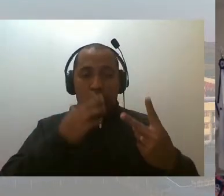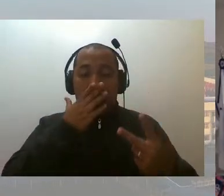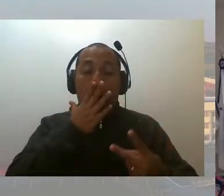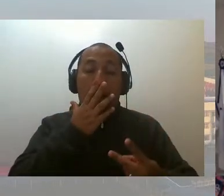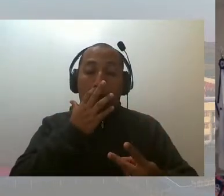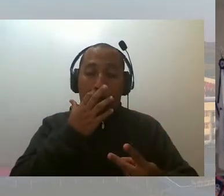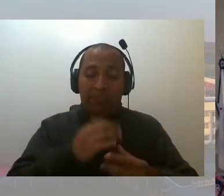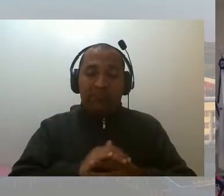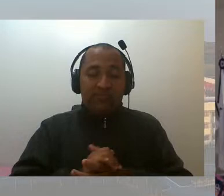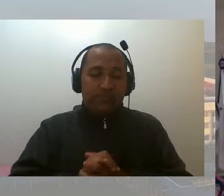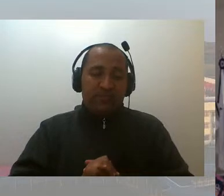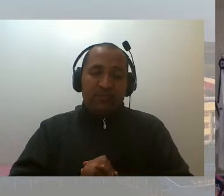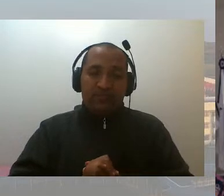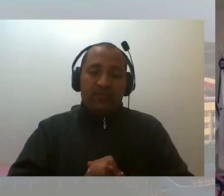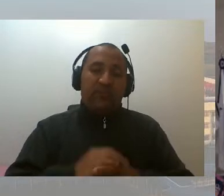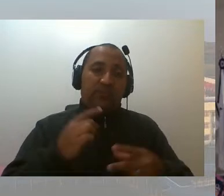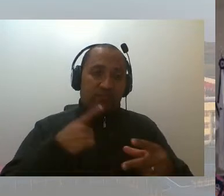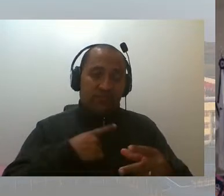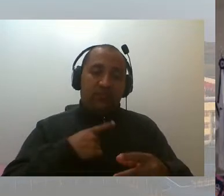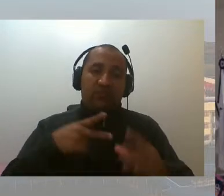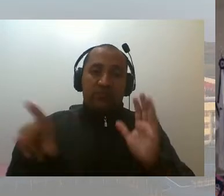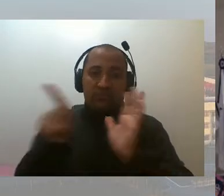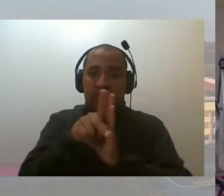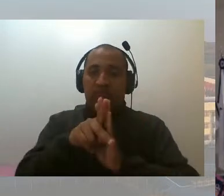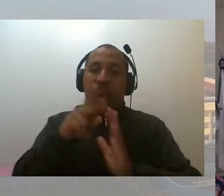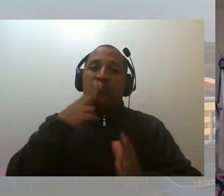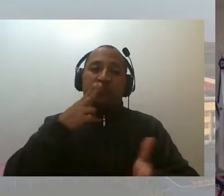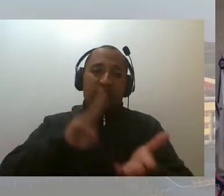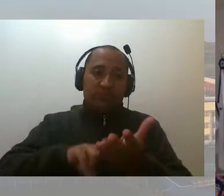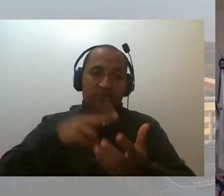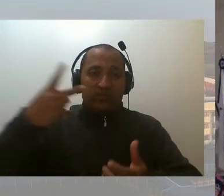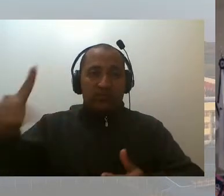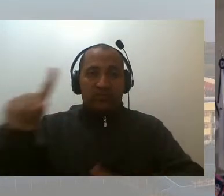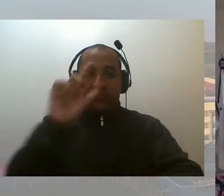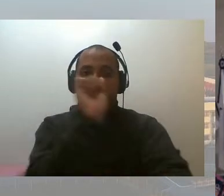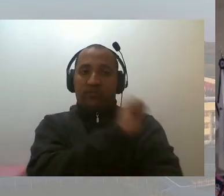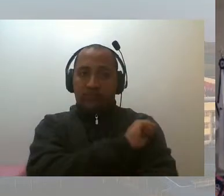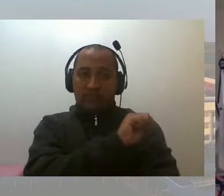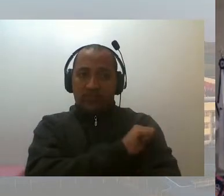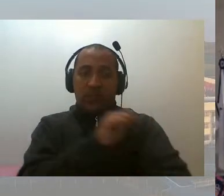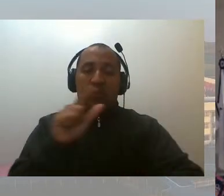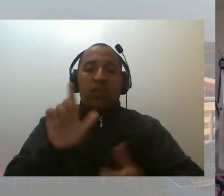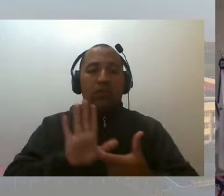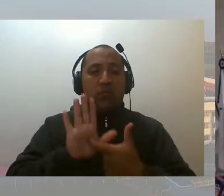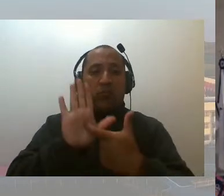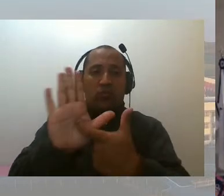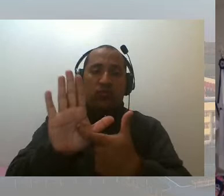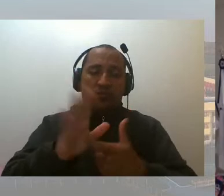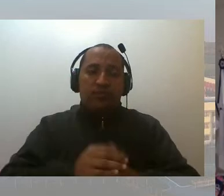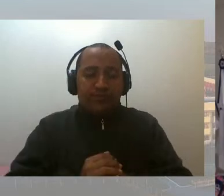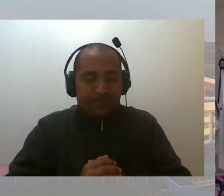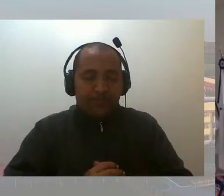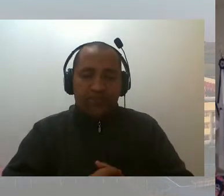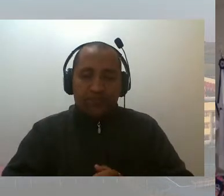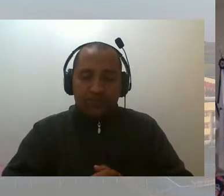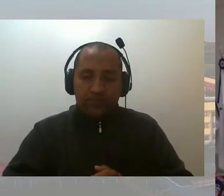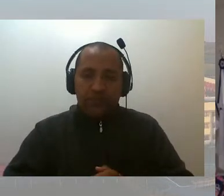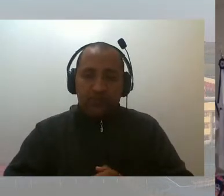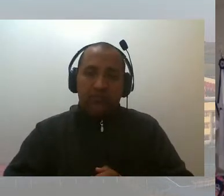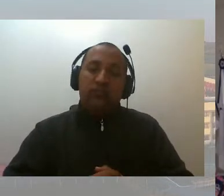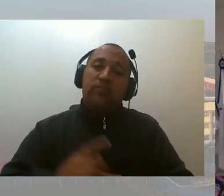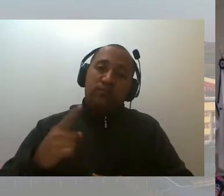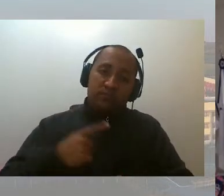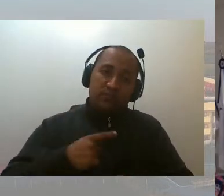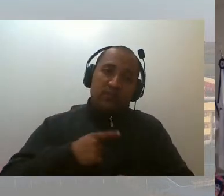a nossa carta aqui sobre, dos alunos, em resposta à carta exposta pelo UNEAB. A civilização